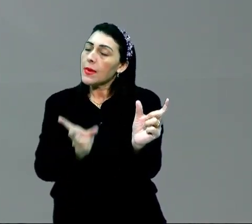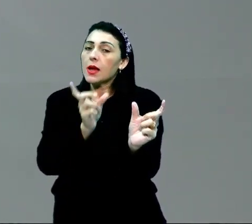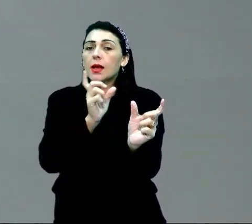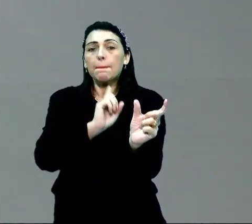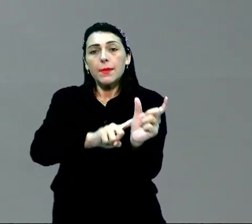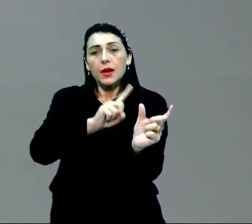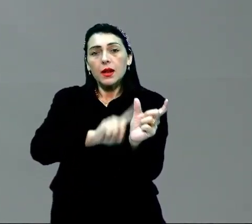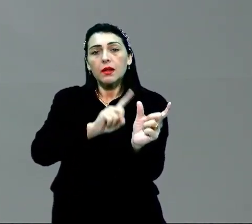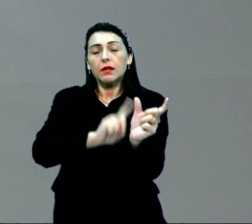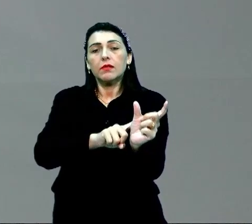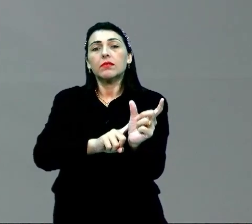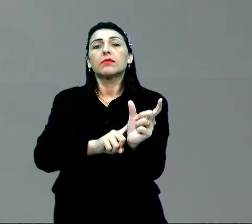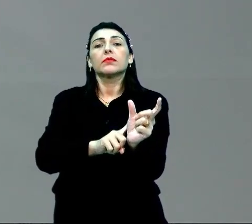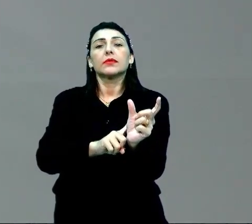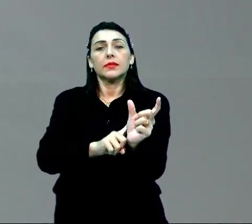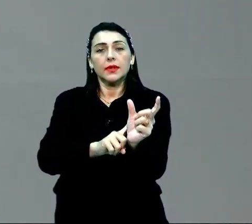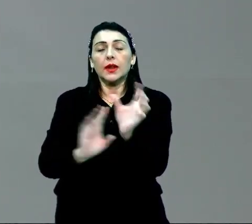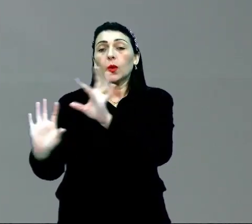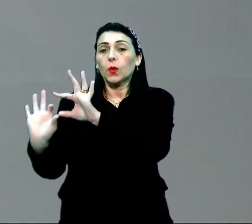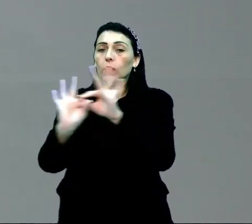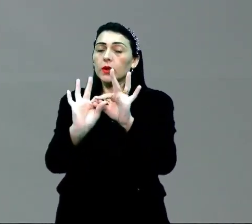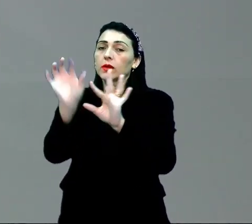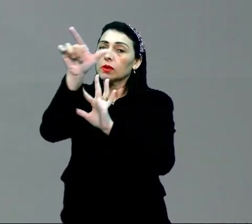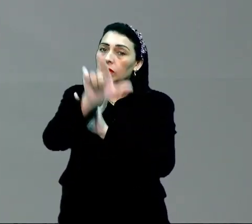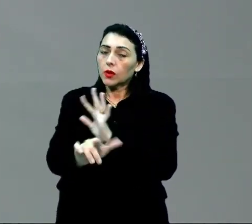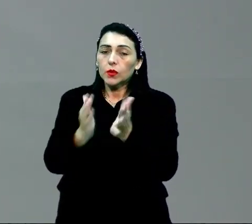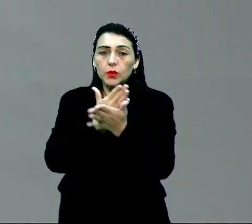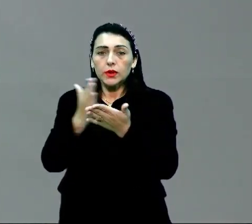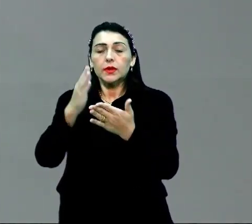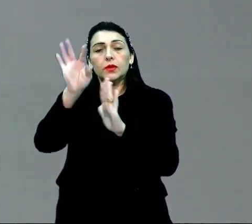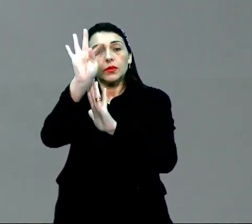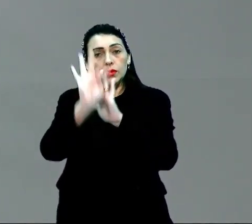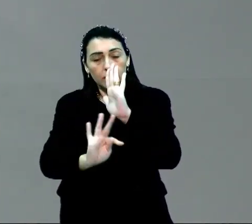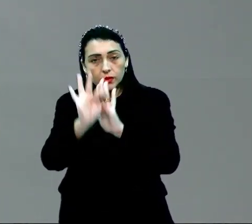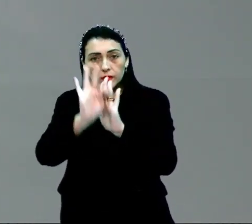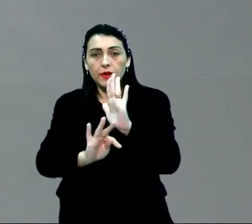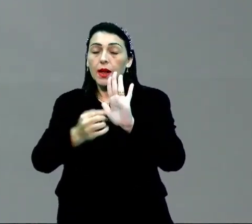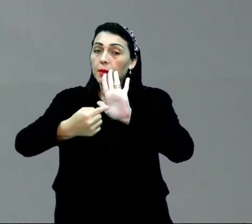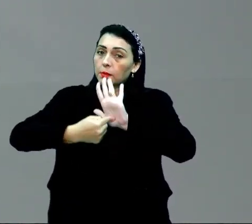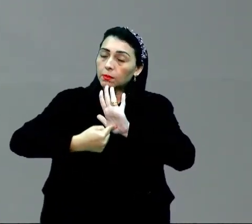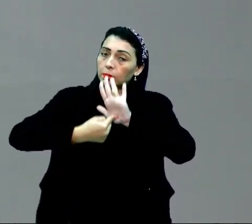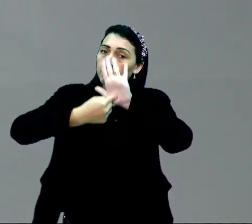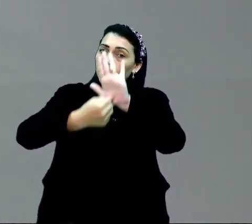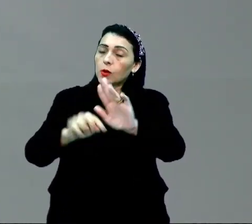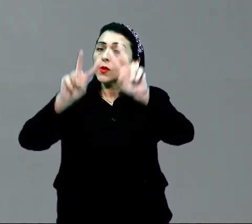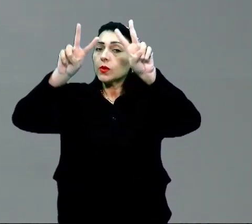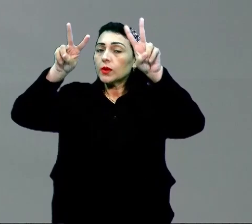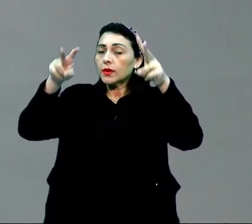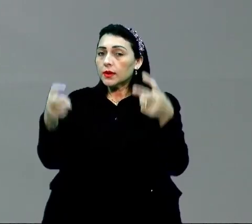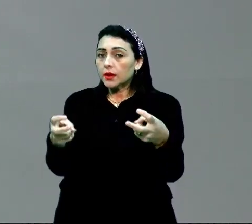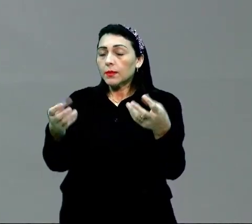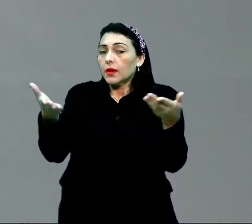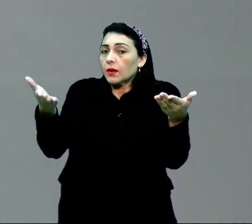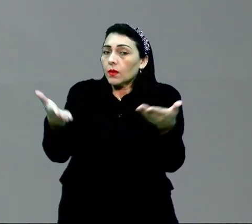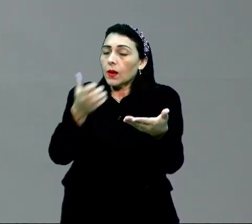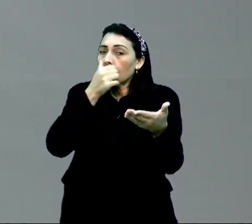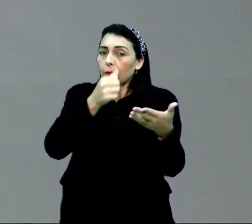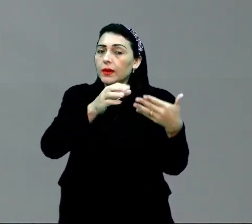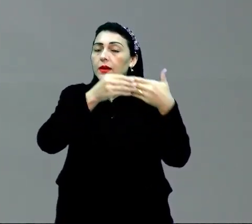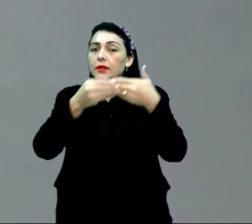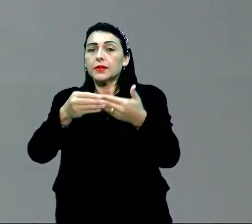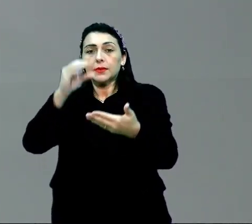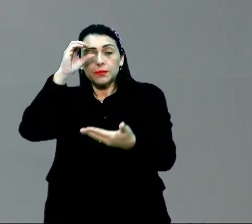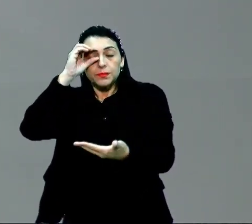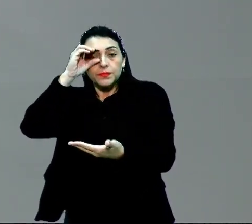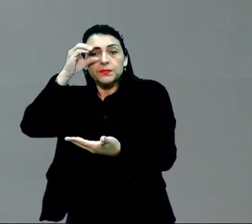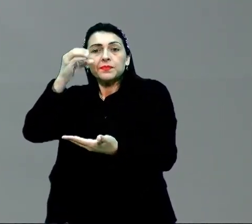palavras. E aí ela contextualizou lá no início do texto, ela apresentou o tema dela e agora ela vai trazer as